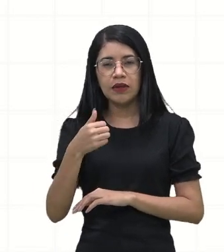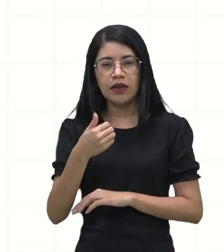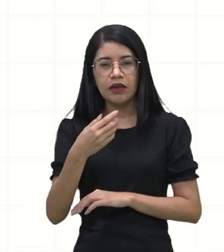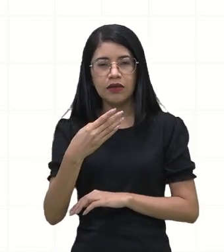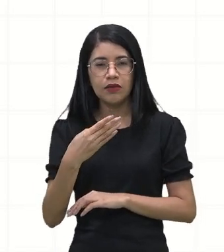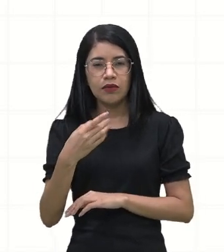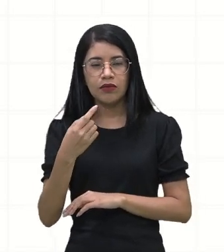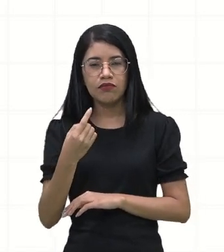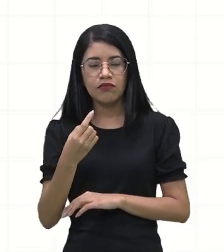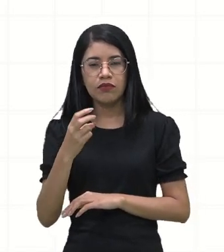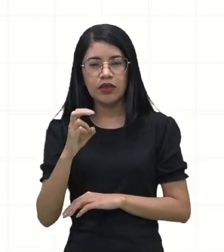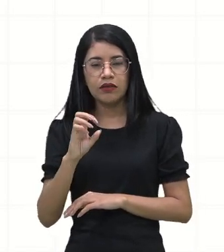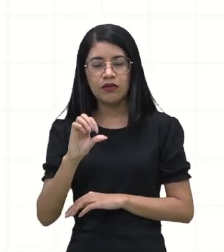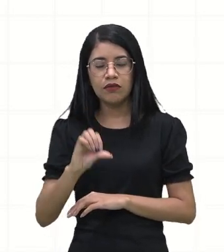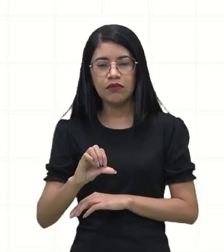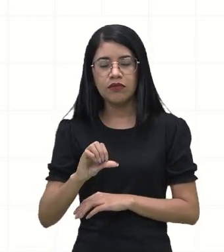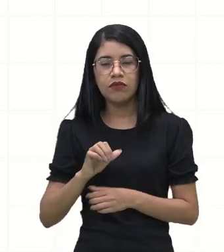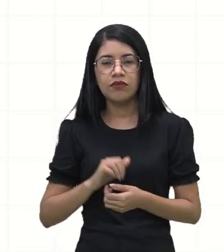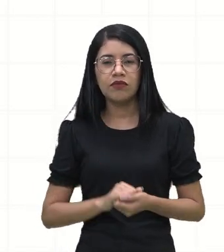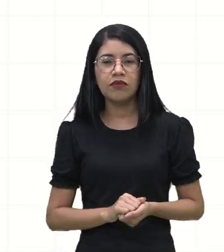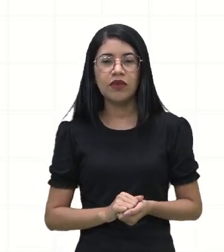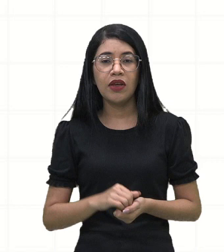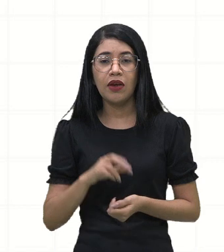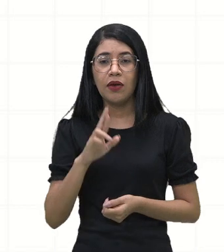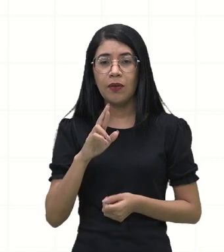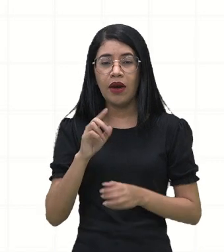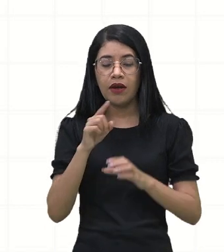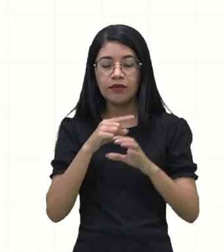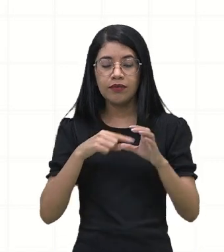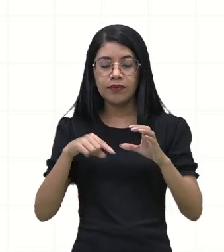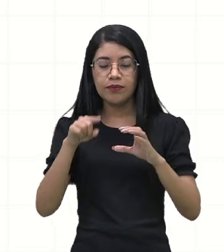decimais. E R é o raio do círculo.